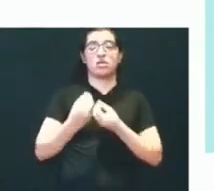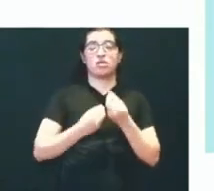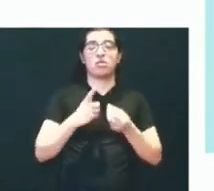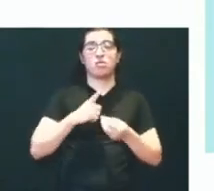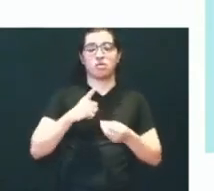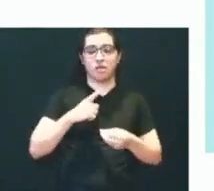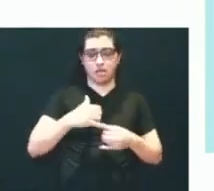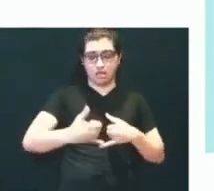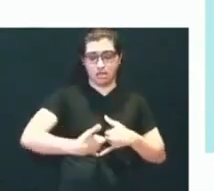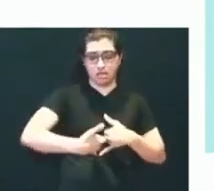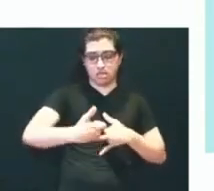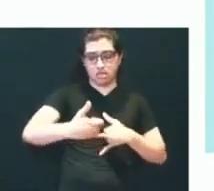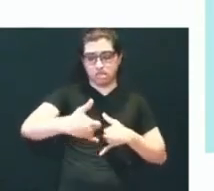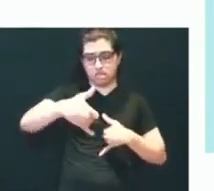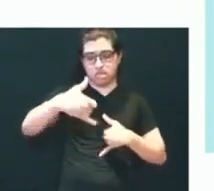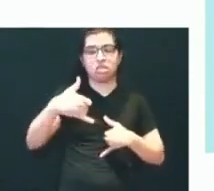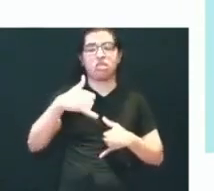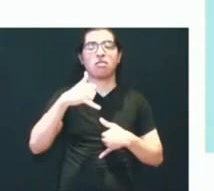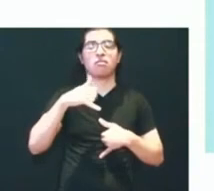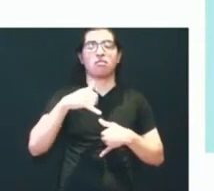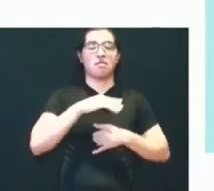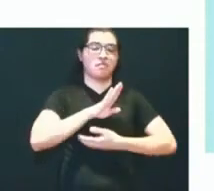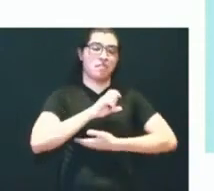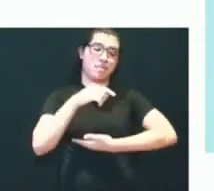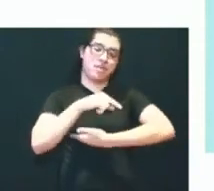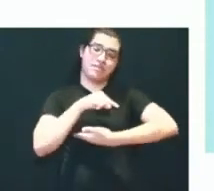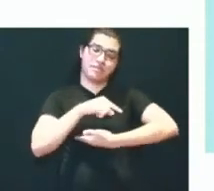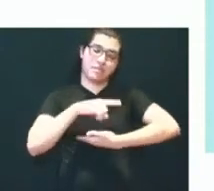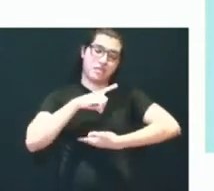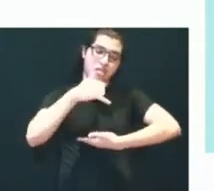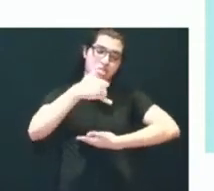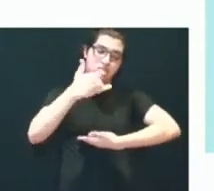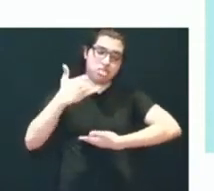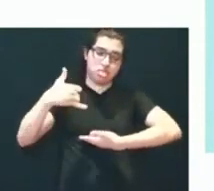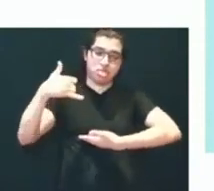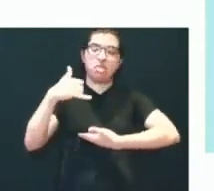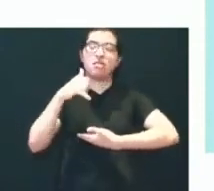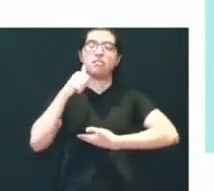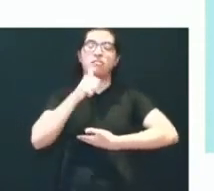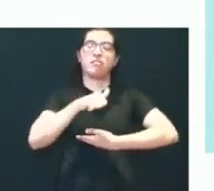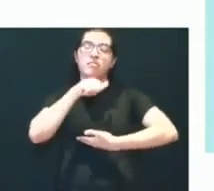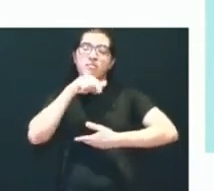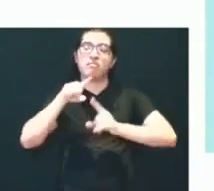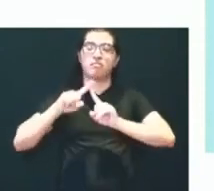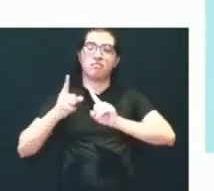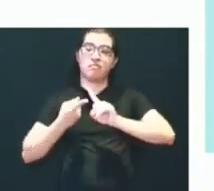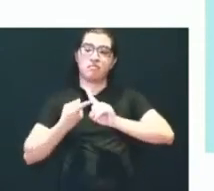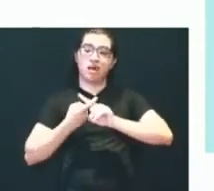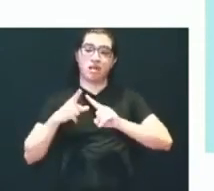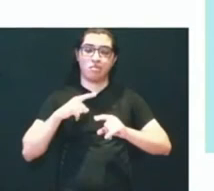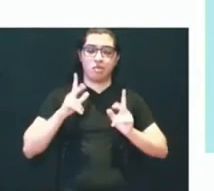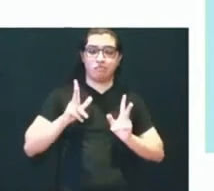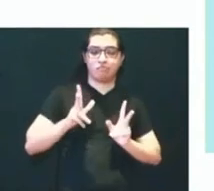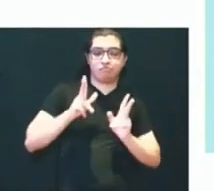umbilical. Existe um banco de cordão umbilical que guarda cordões umbilicais, e esse banco de cordão